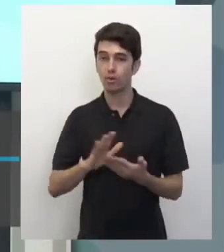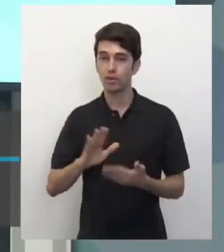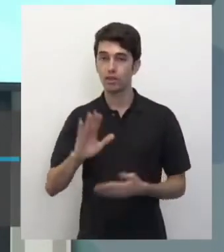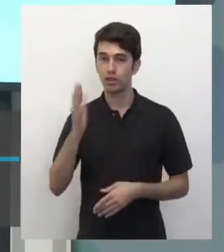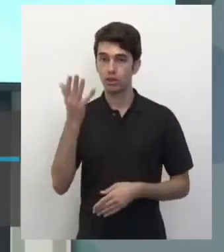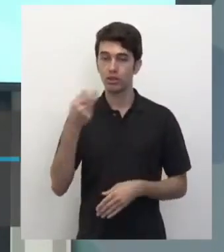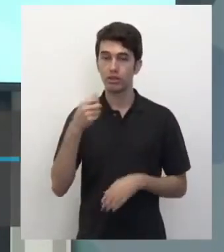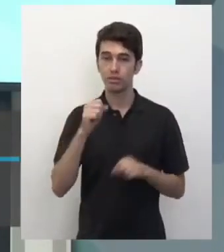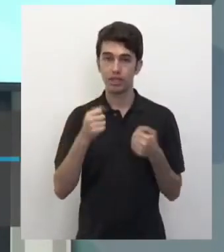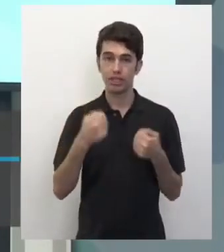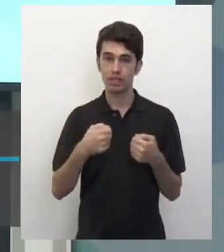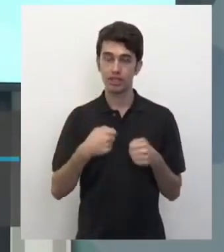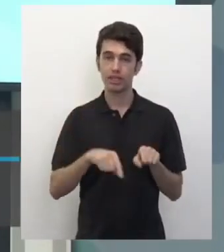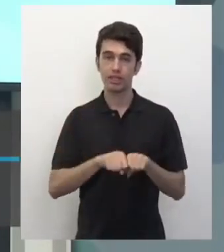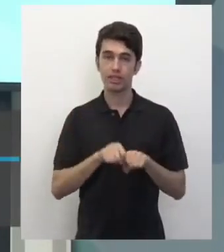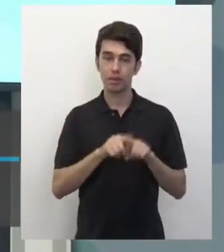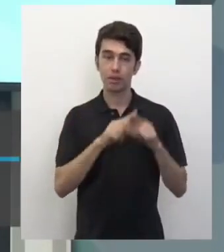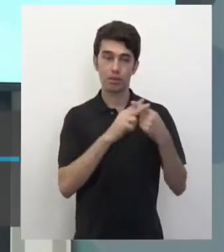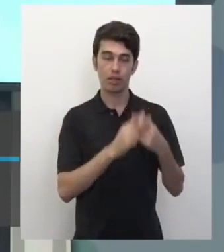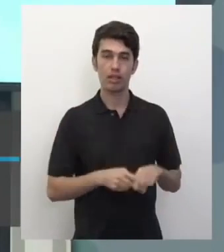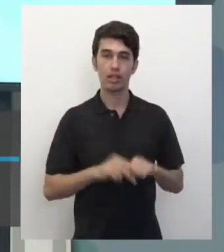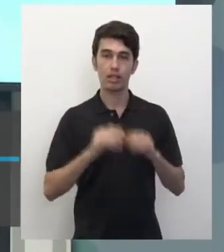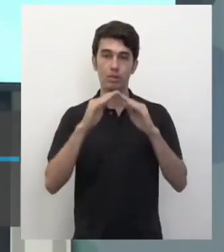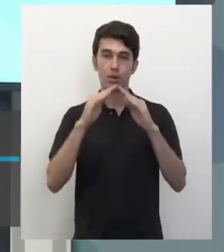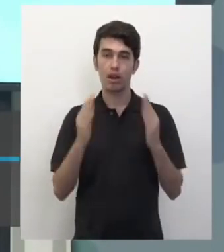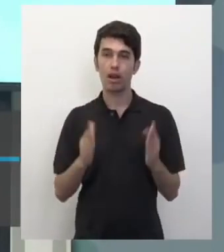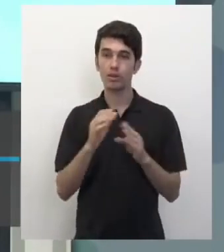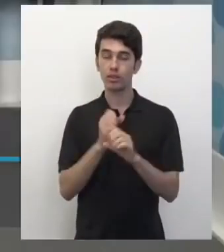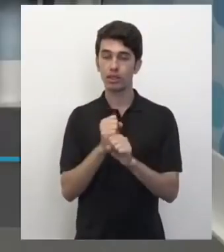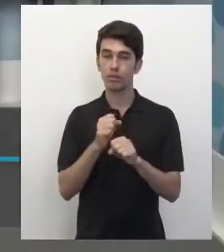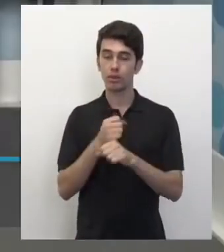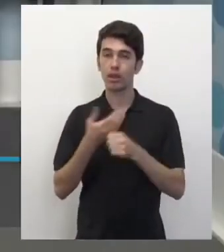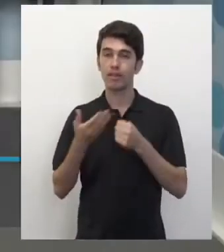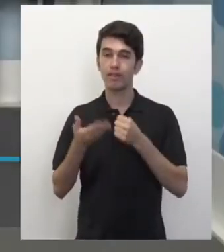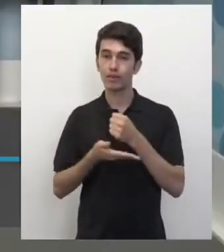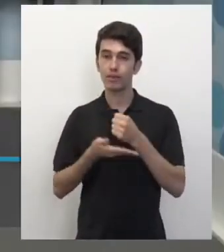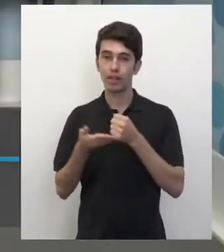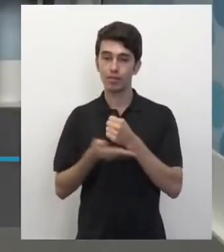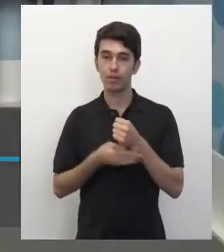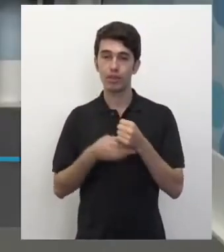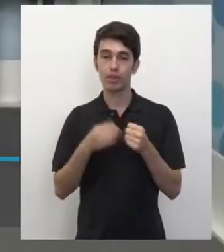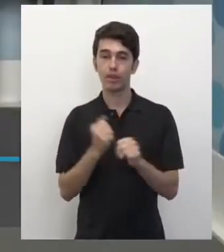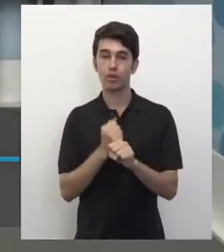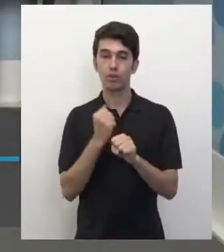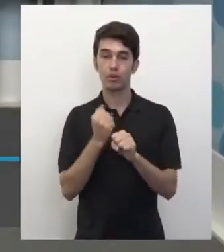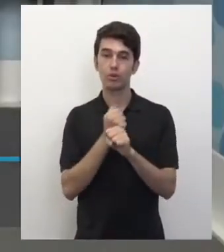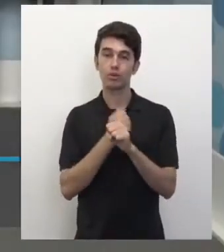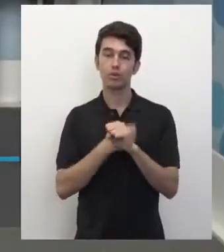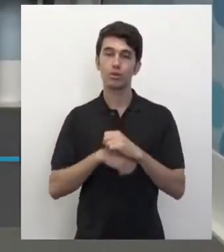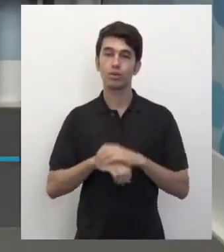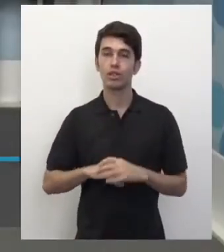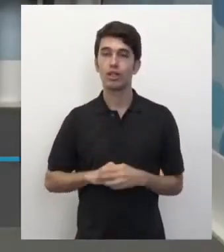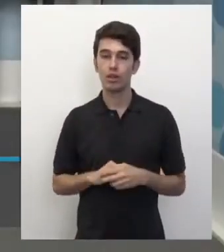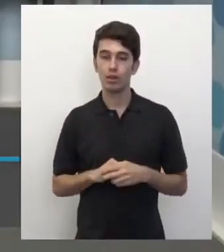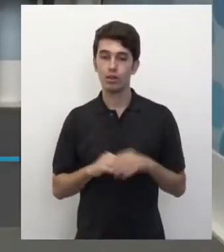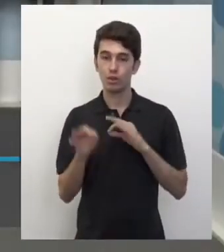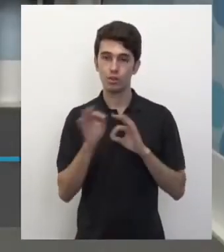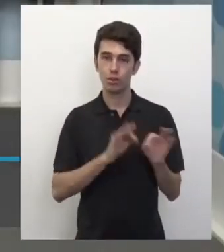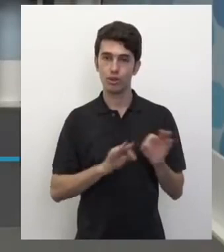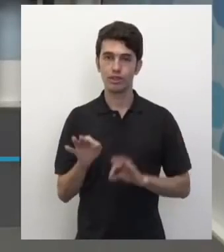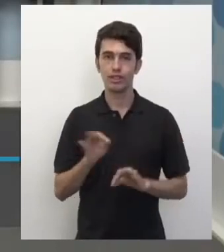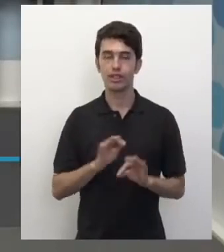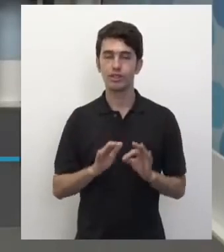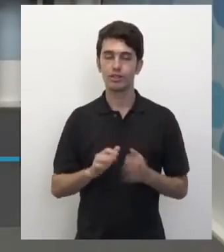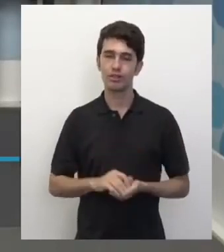precisa do mecanismo algébrico, exatamente, você precisa da fundamentação, você precisa da construção do processo todo,